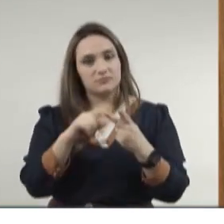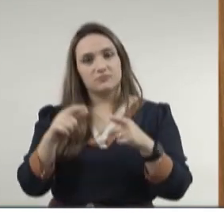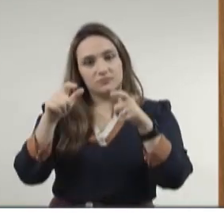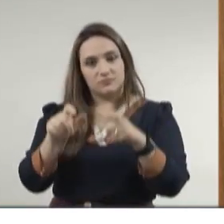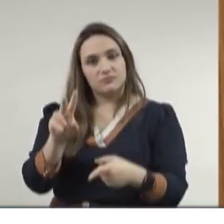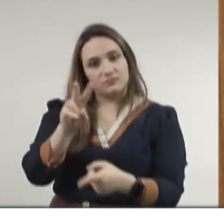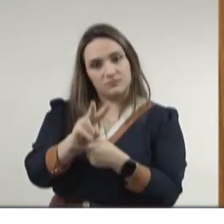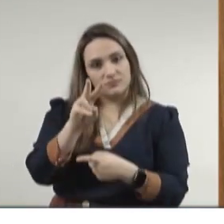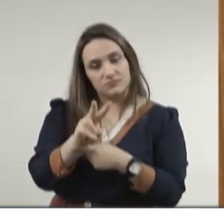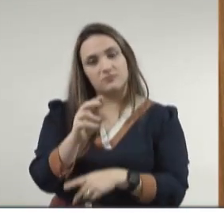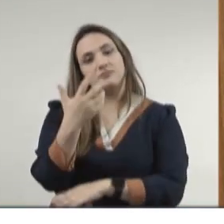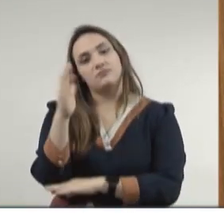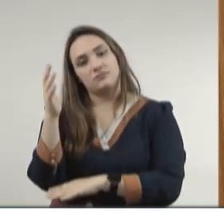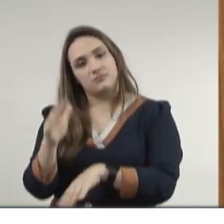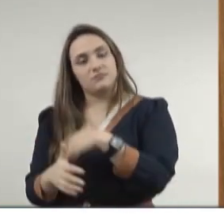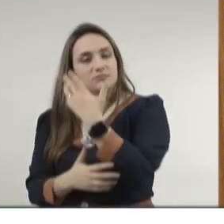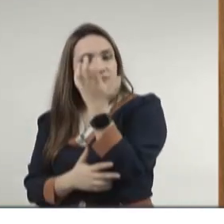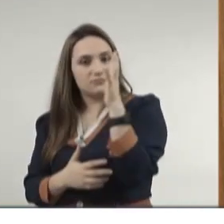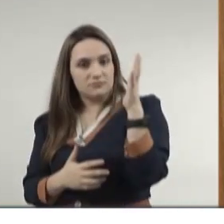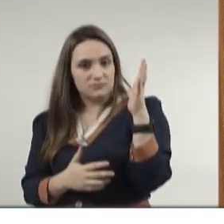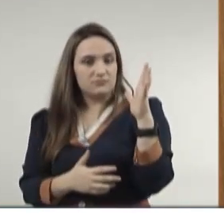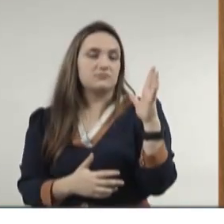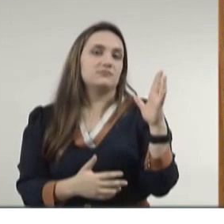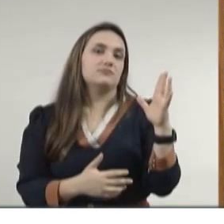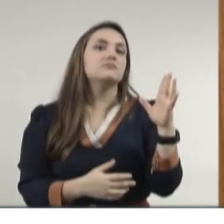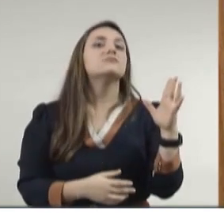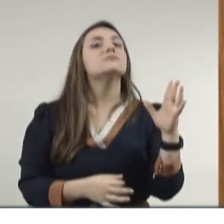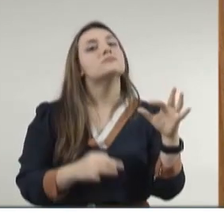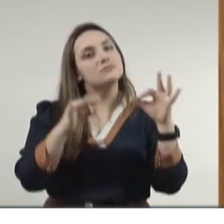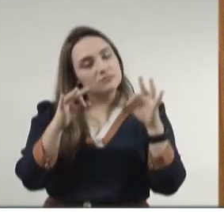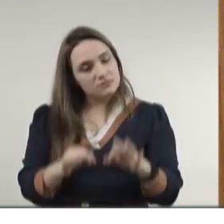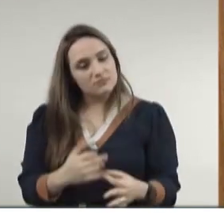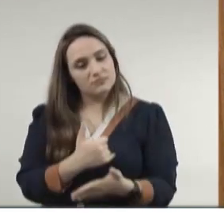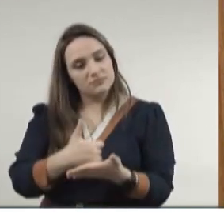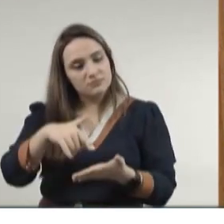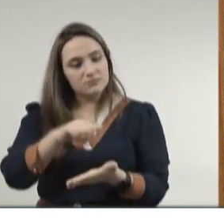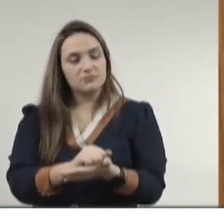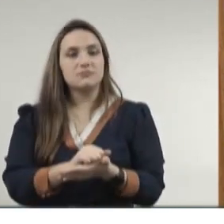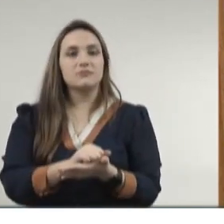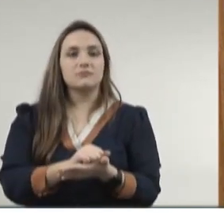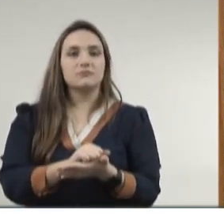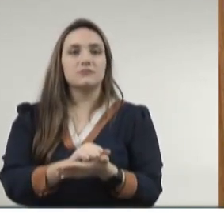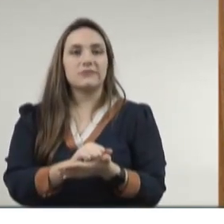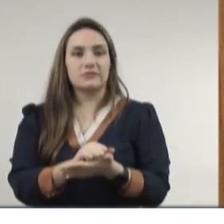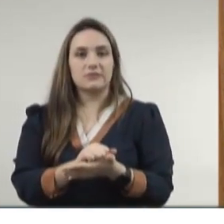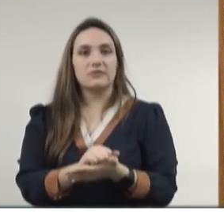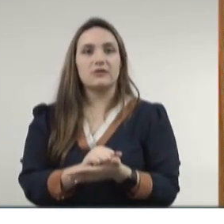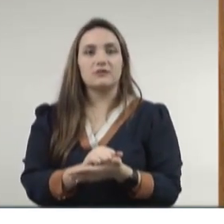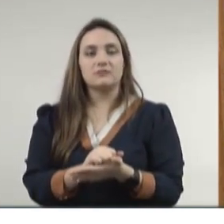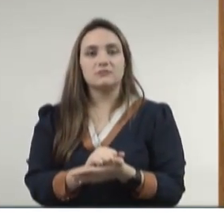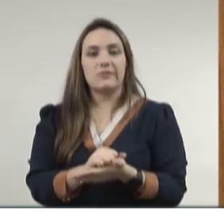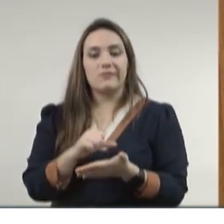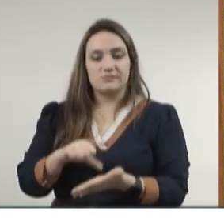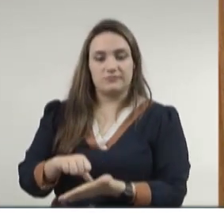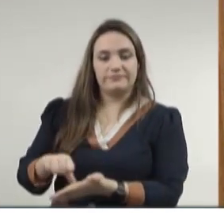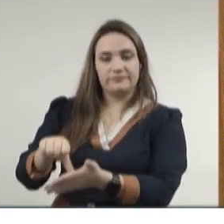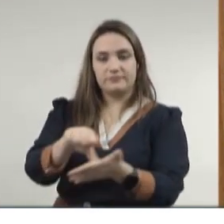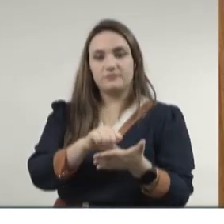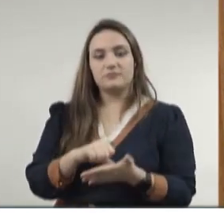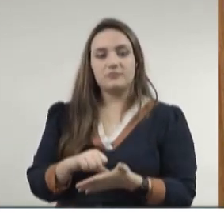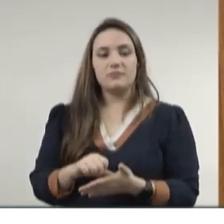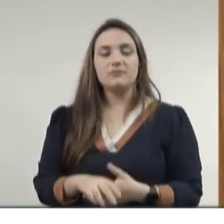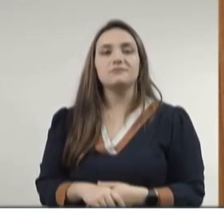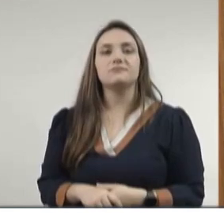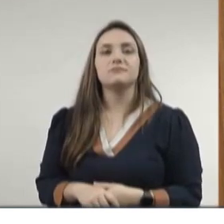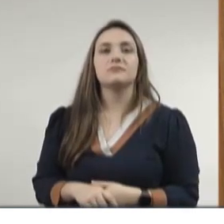conservação de natureza devidamente inscrita no cadastro de unidades de